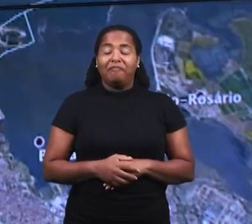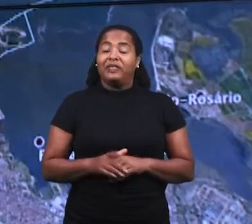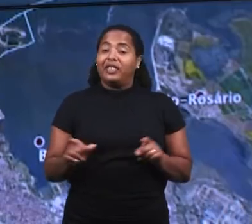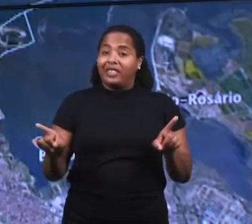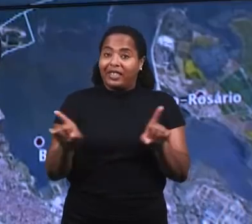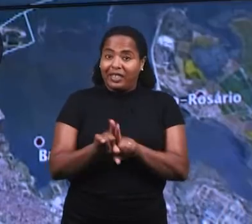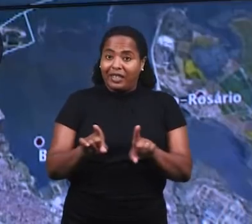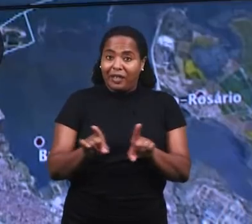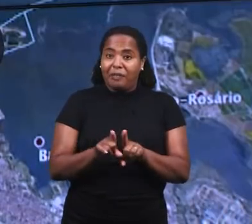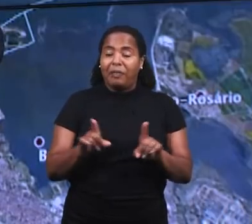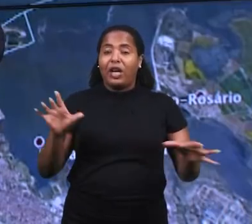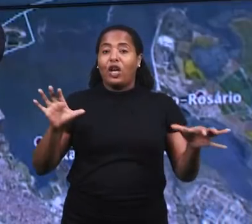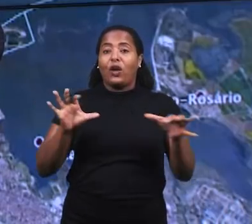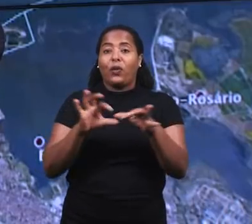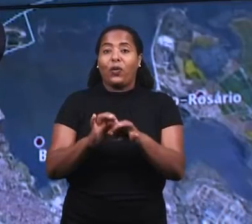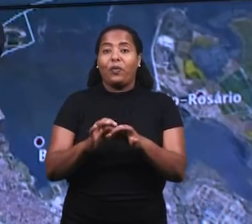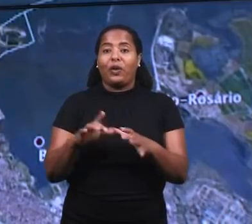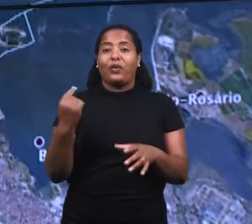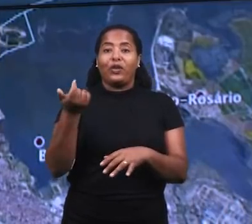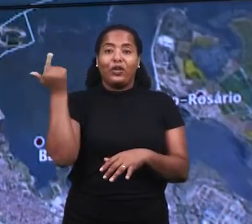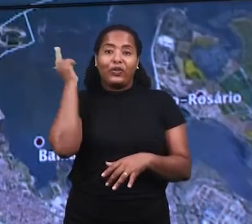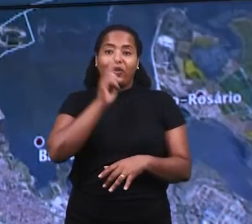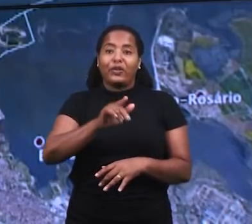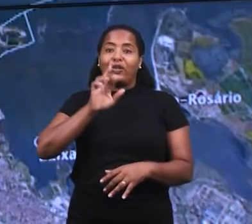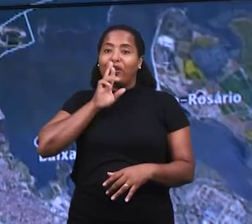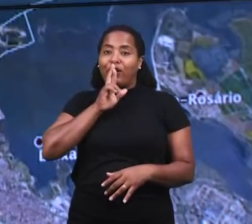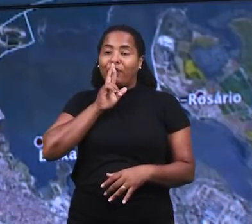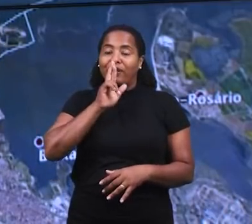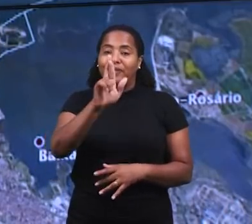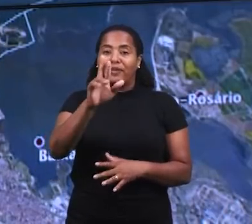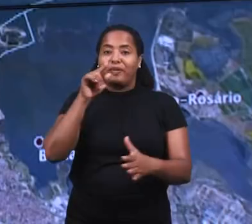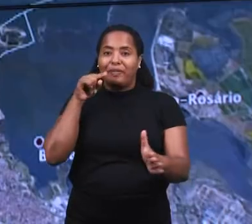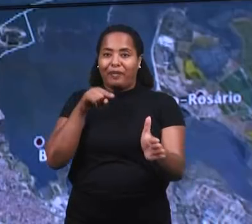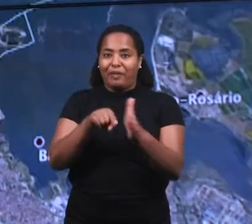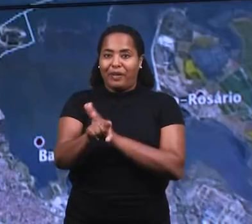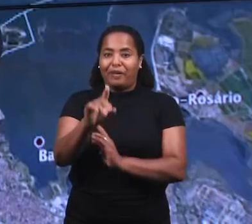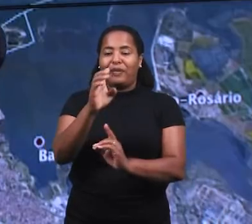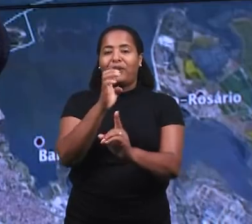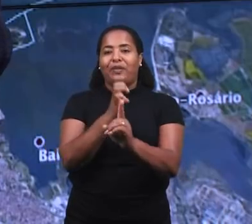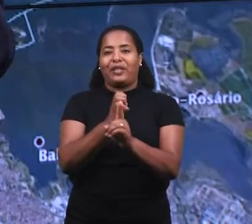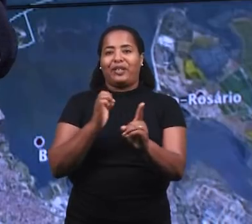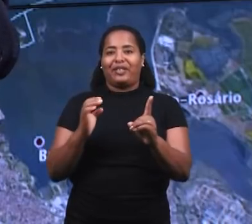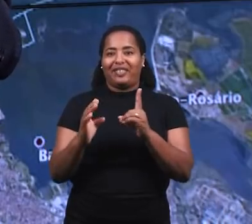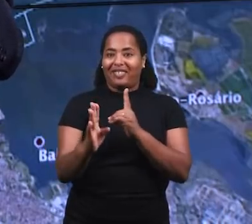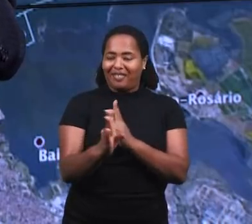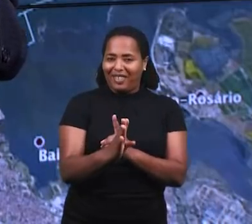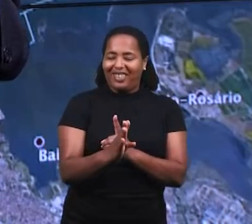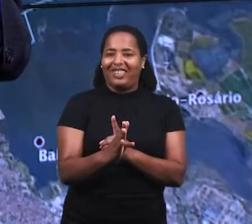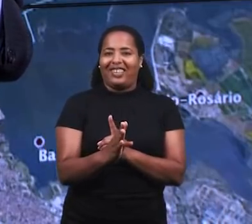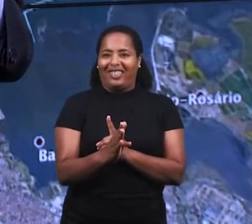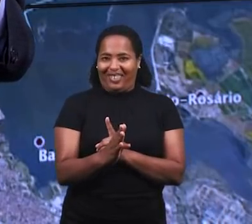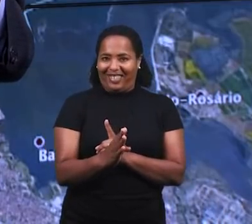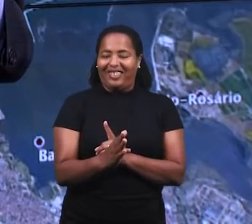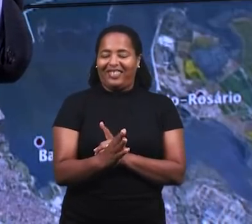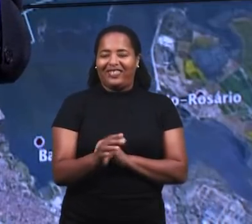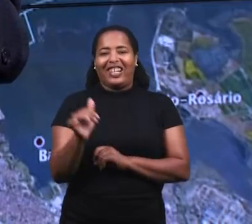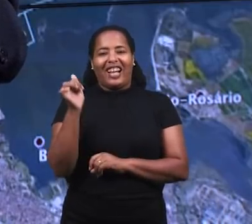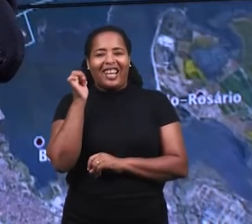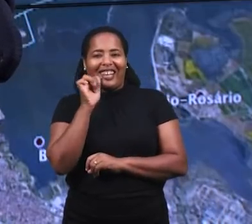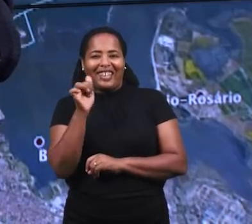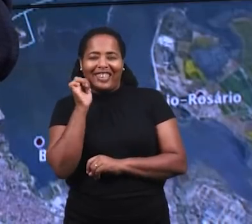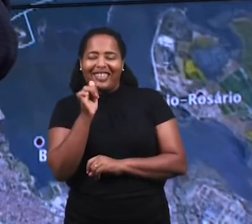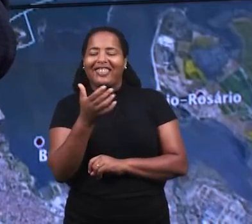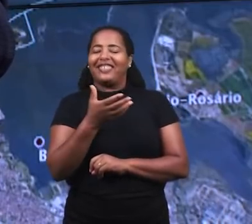irmã. E também é em comunhão, ou seja, em conjunto, que nós encontramos as respostas para as perguntas da